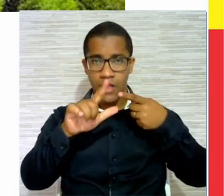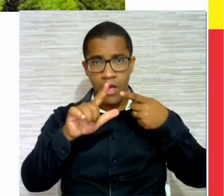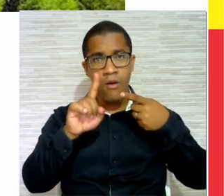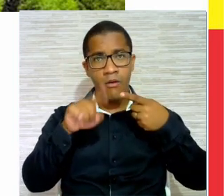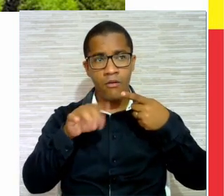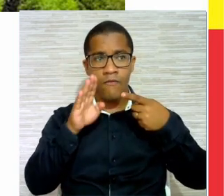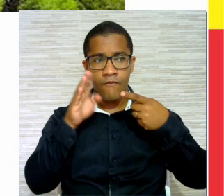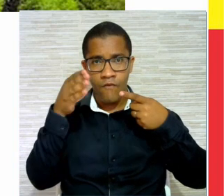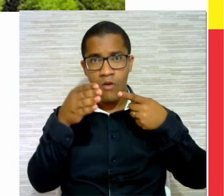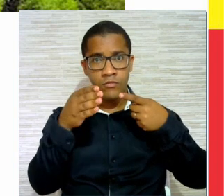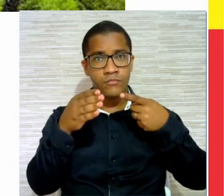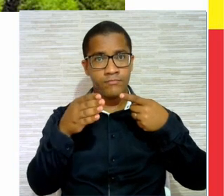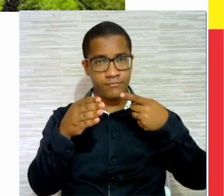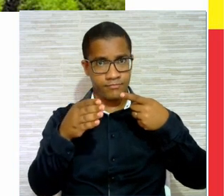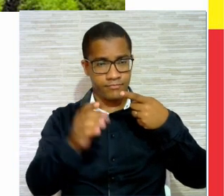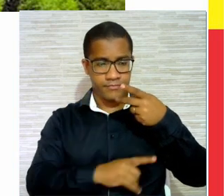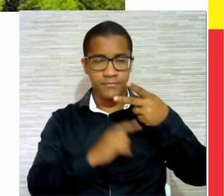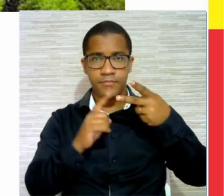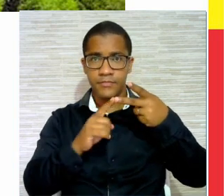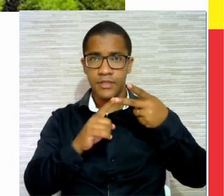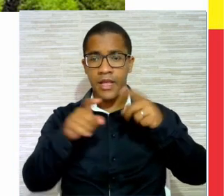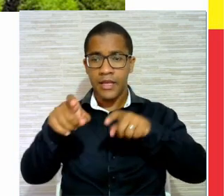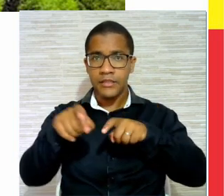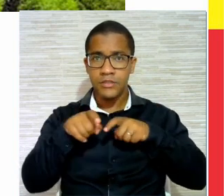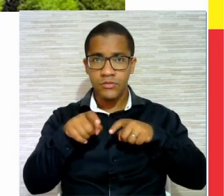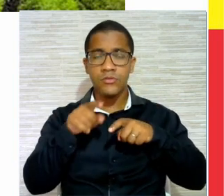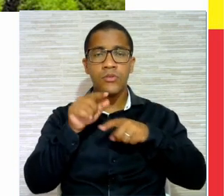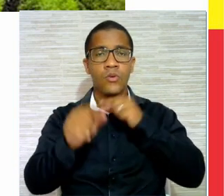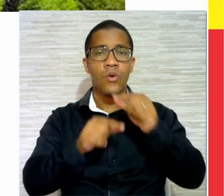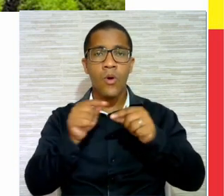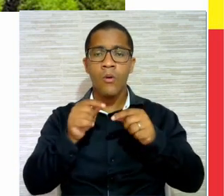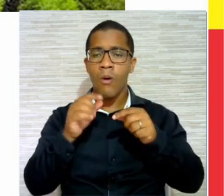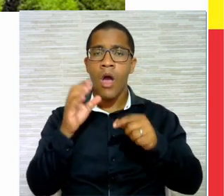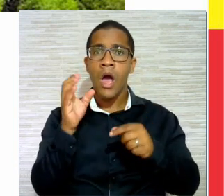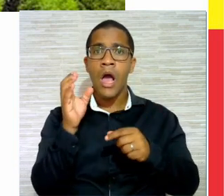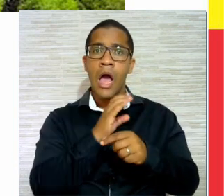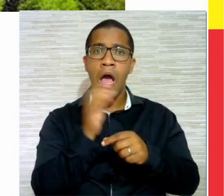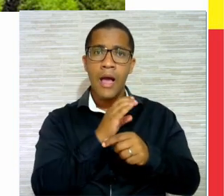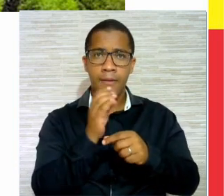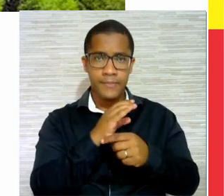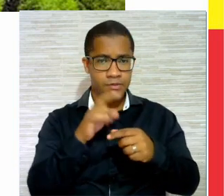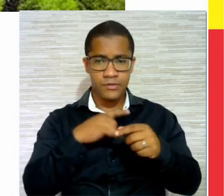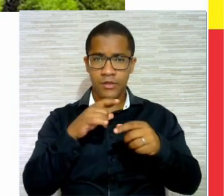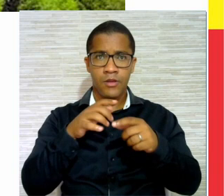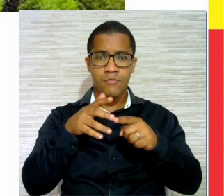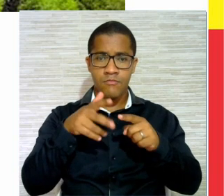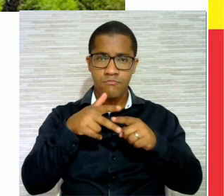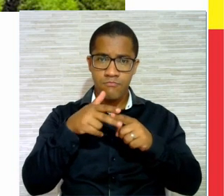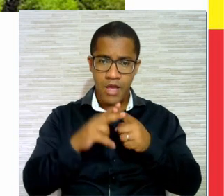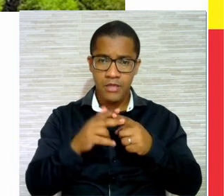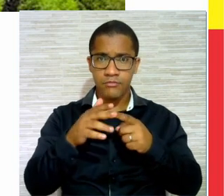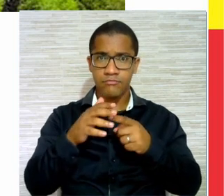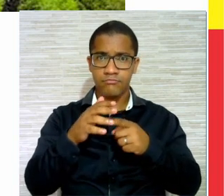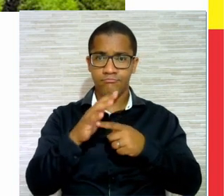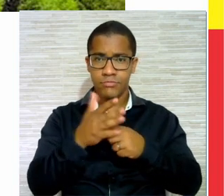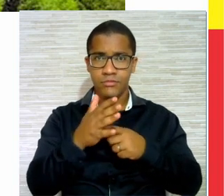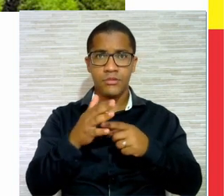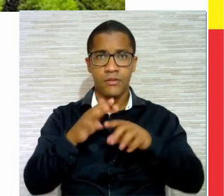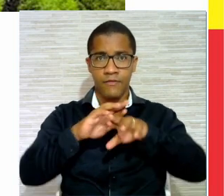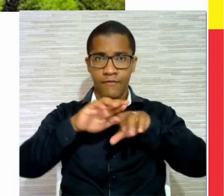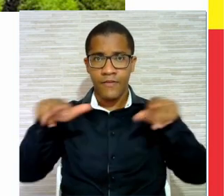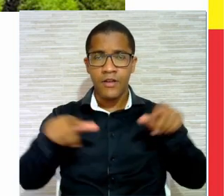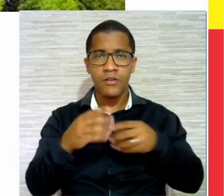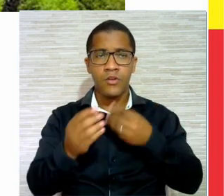de produção, no primeiro tópico. A gente vai ver também uma agricultura intensa na utilização de máquinas e